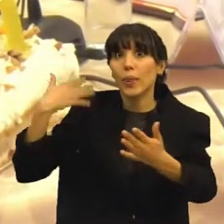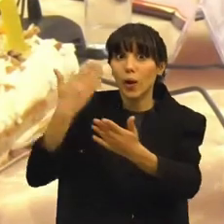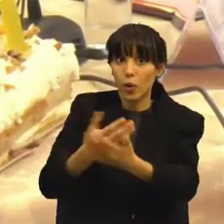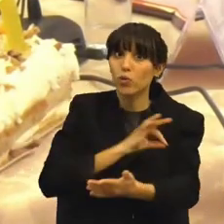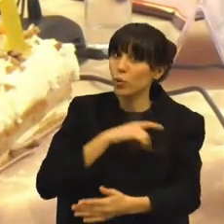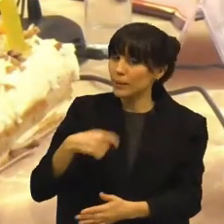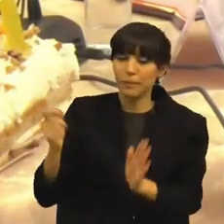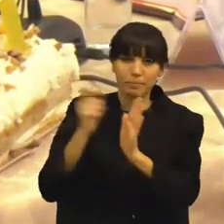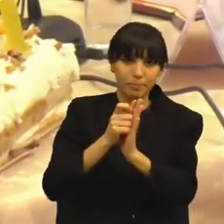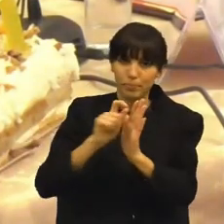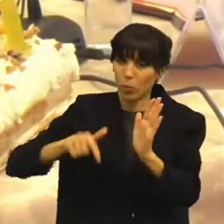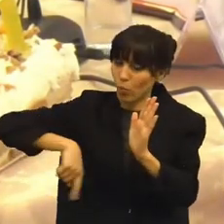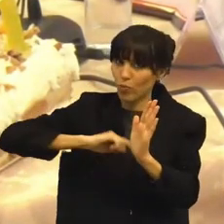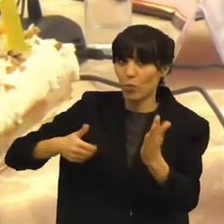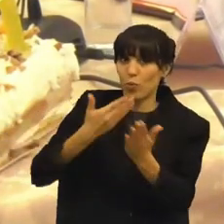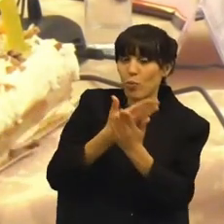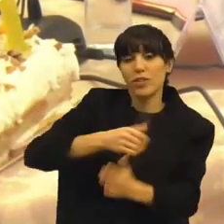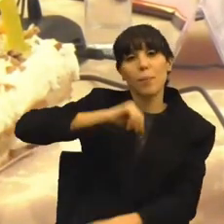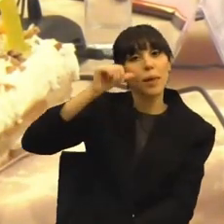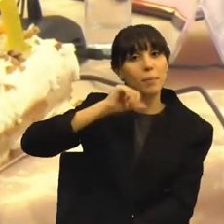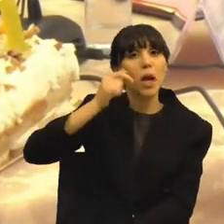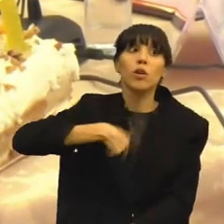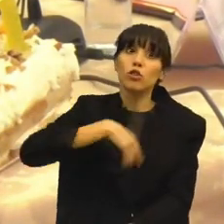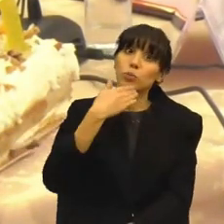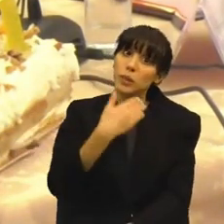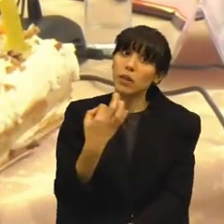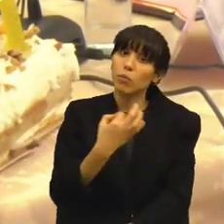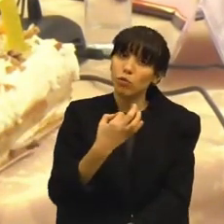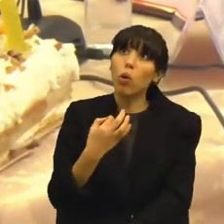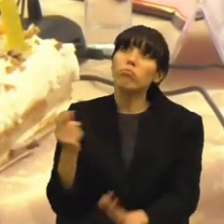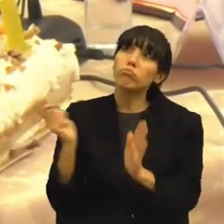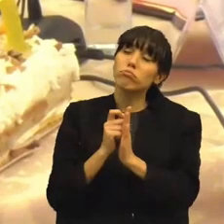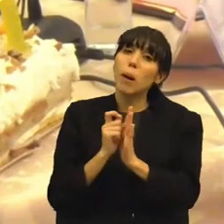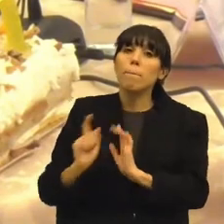Sr. Presidente não agendou a nossa proposta, que lhe pedimos para agendar-se a